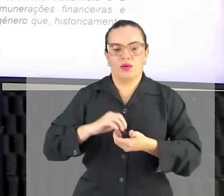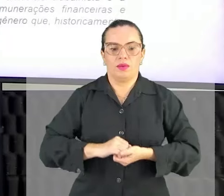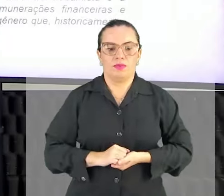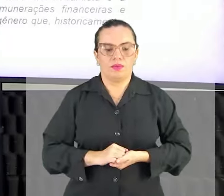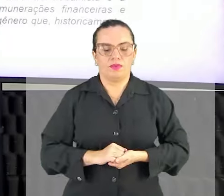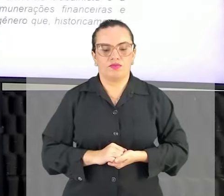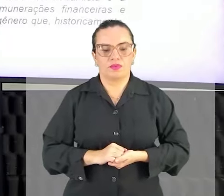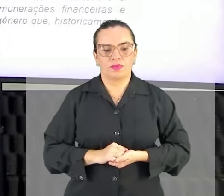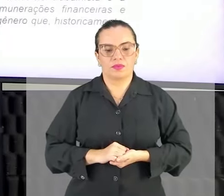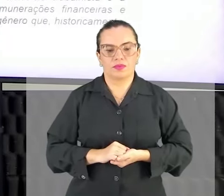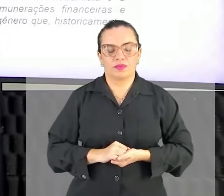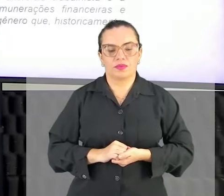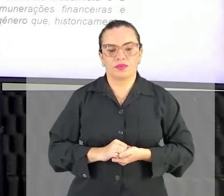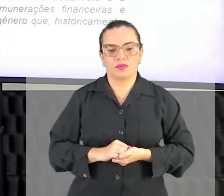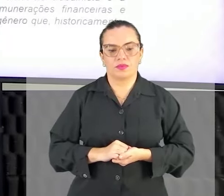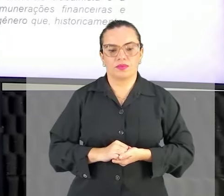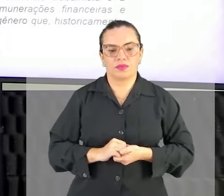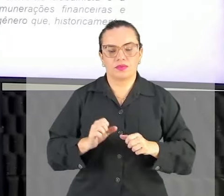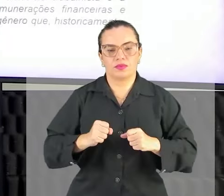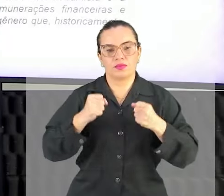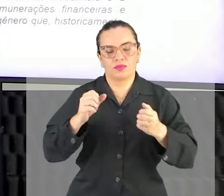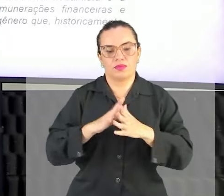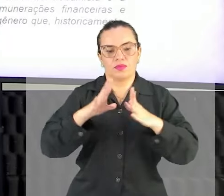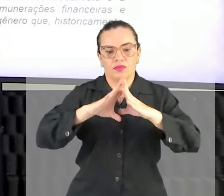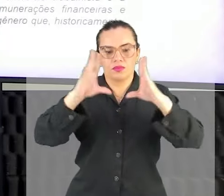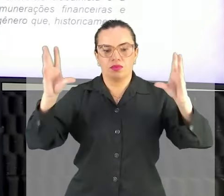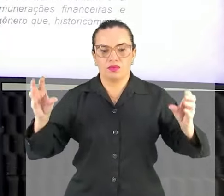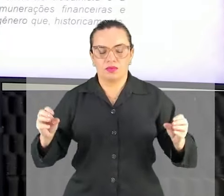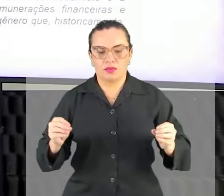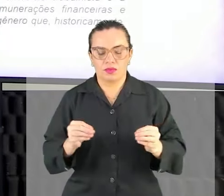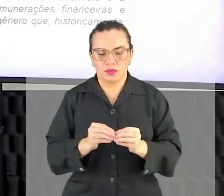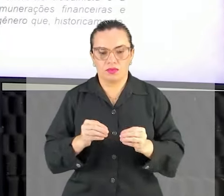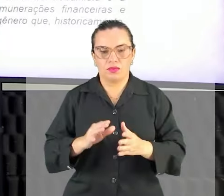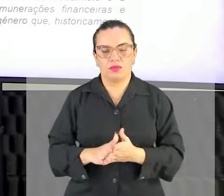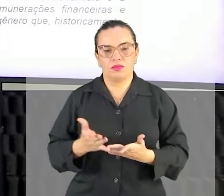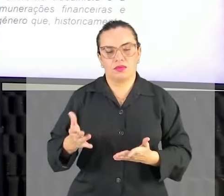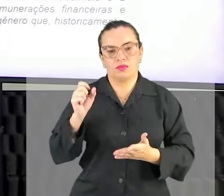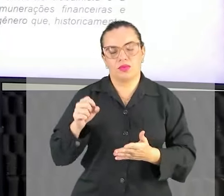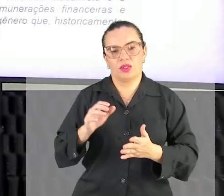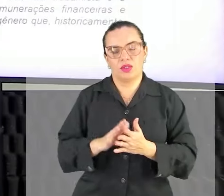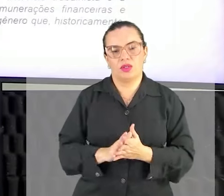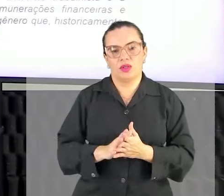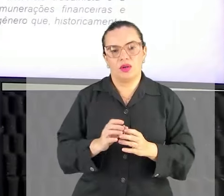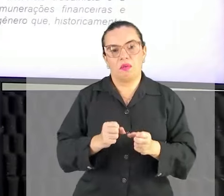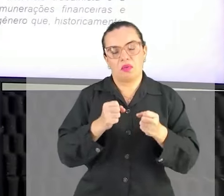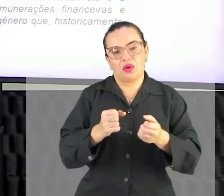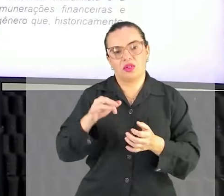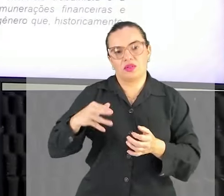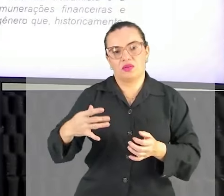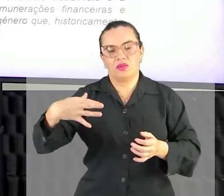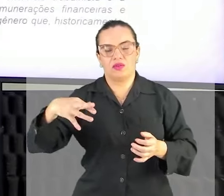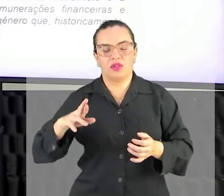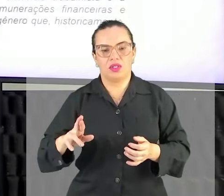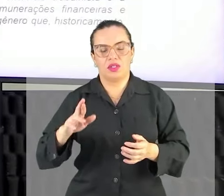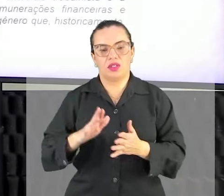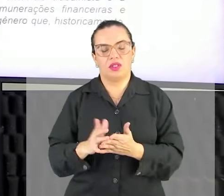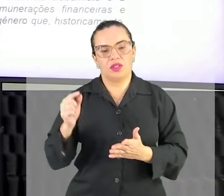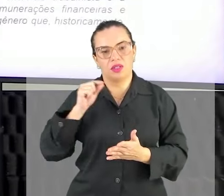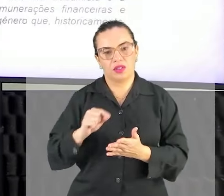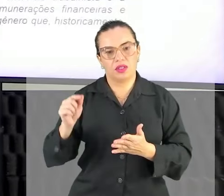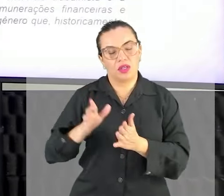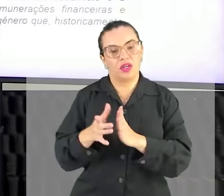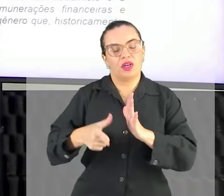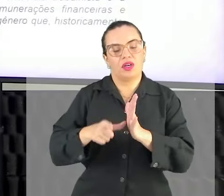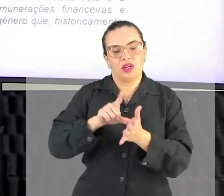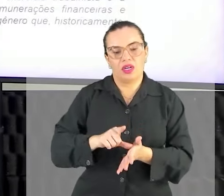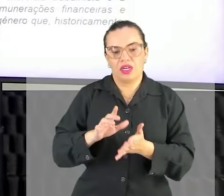redação. Nesse prisma, pode-se concluir, no outro ela diz que pode-se inferir, que é a mesma coisa, mas ela não repetiu a palavra, isso é